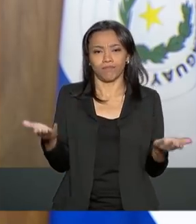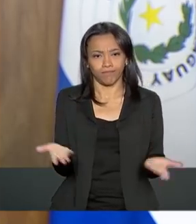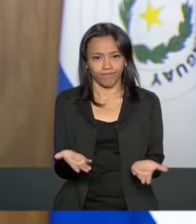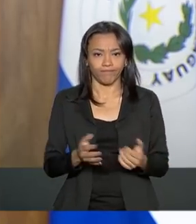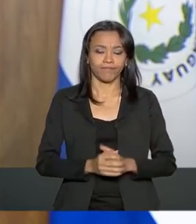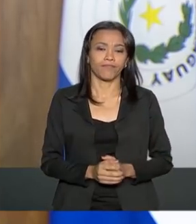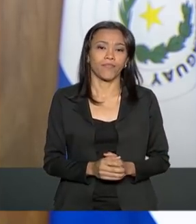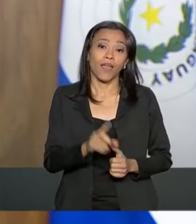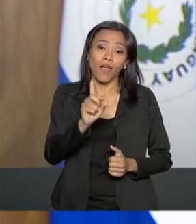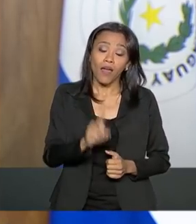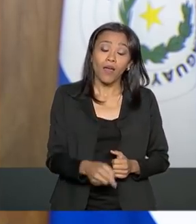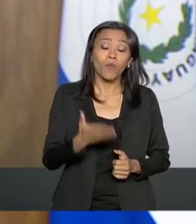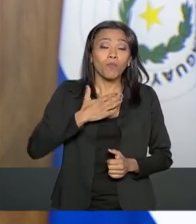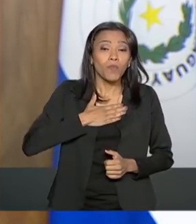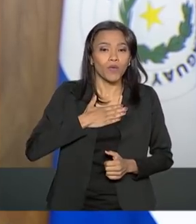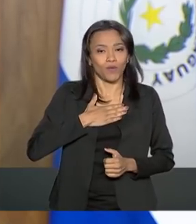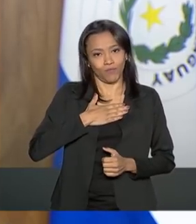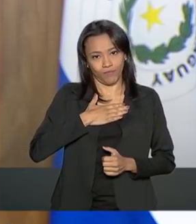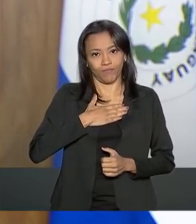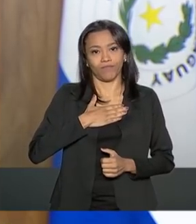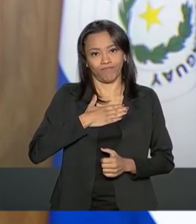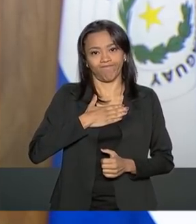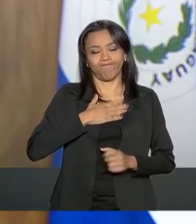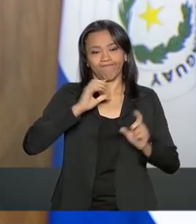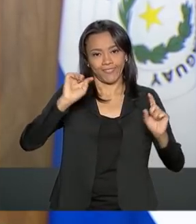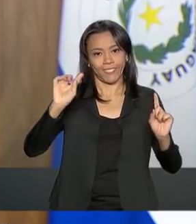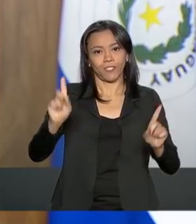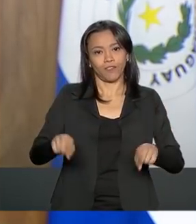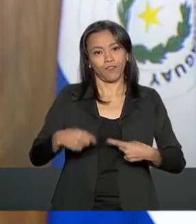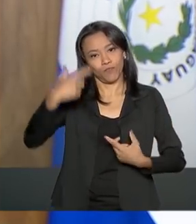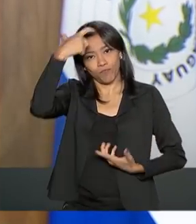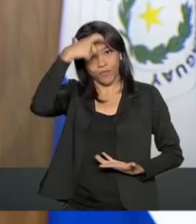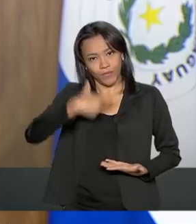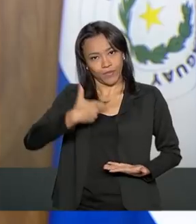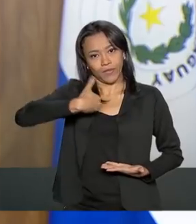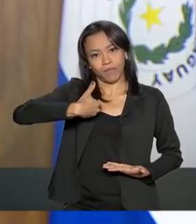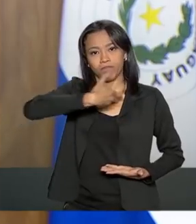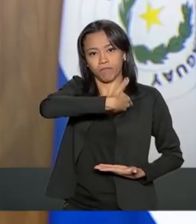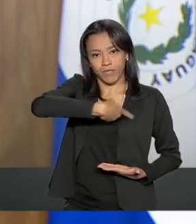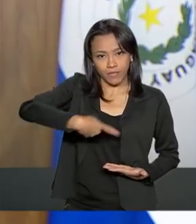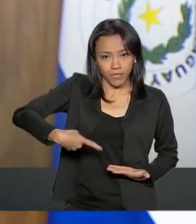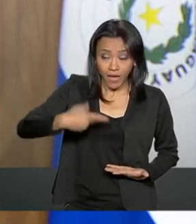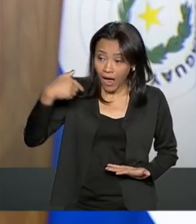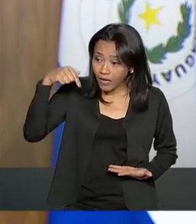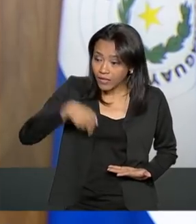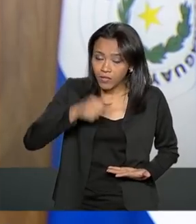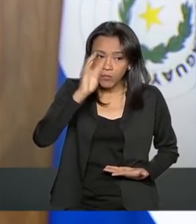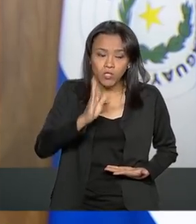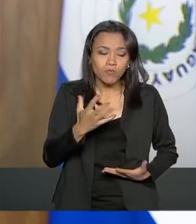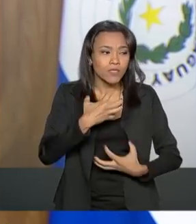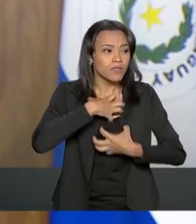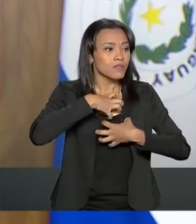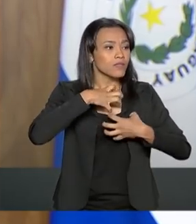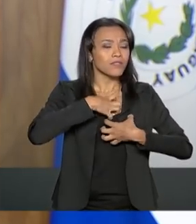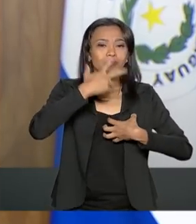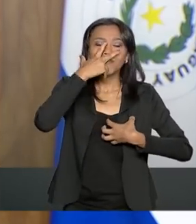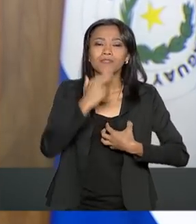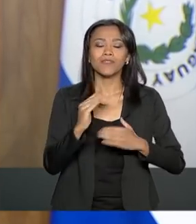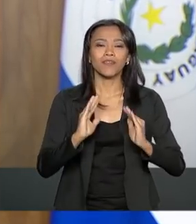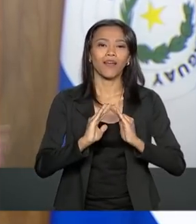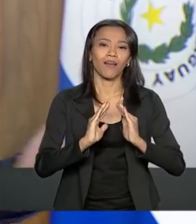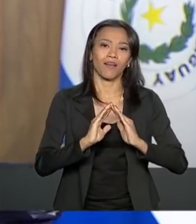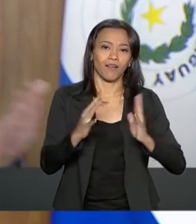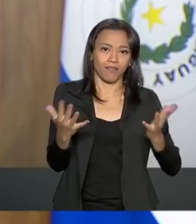Esse é o meu desafio como presidente. Aqui eu me sinto em casa, na República do